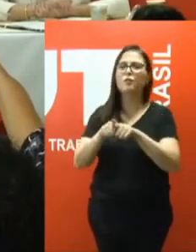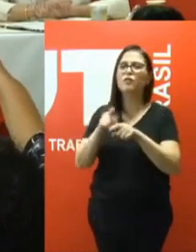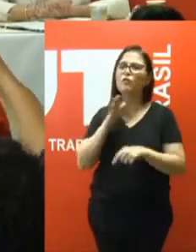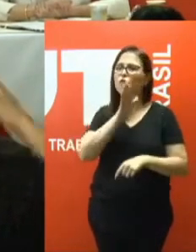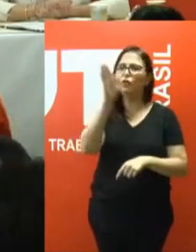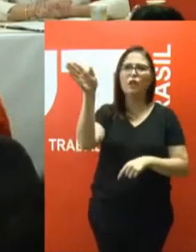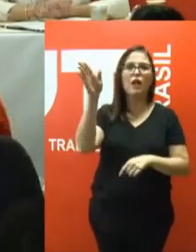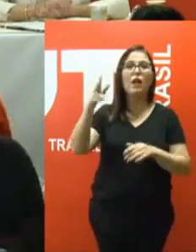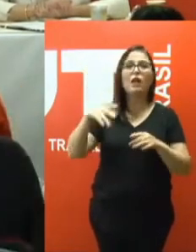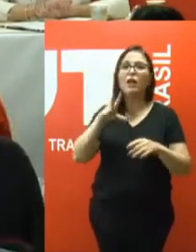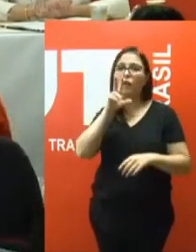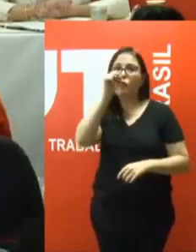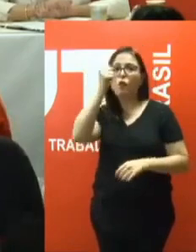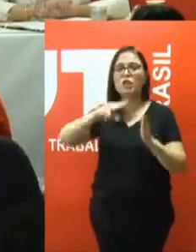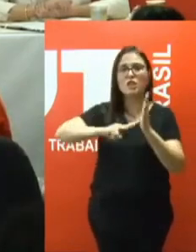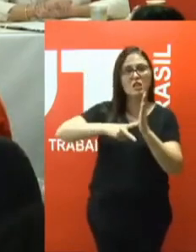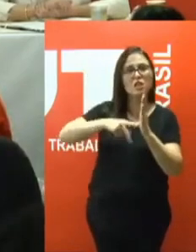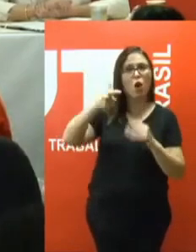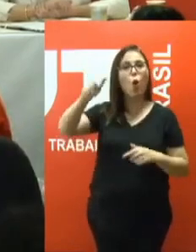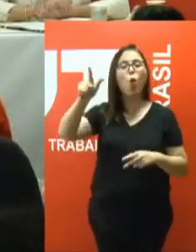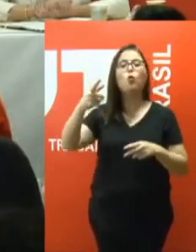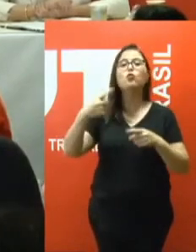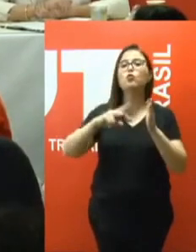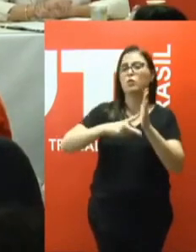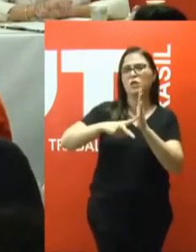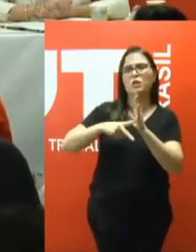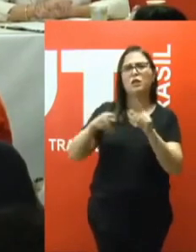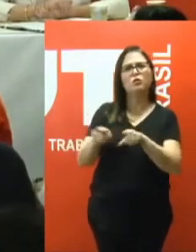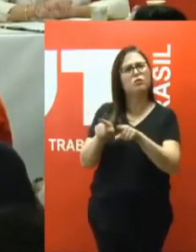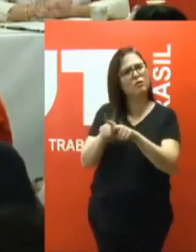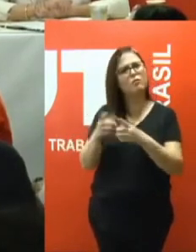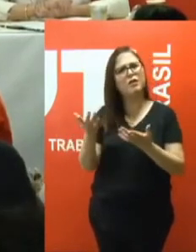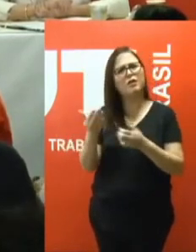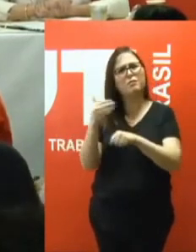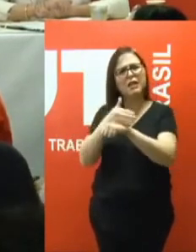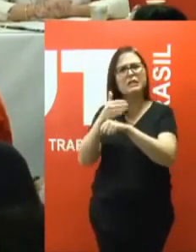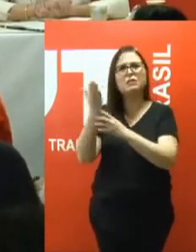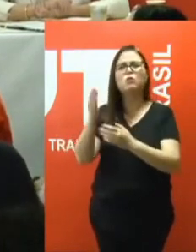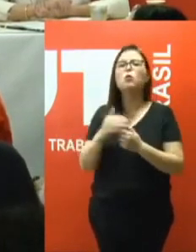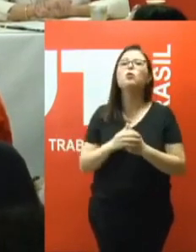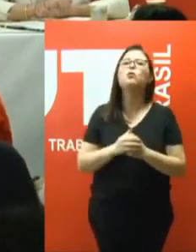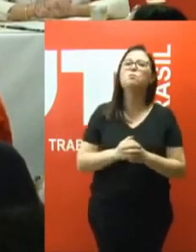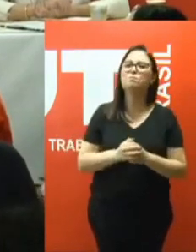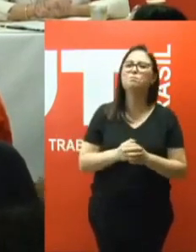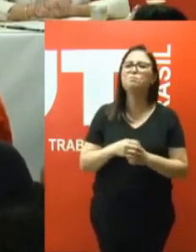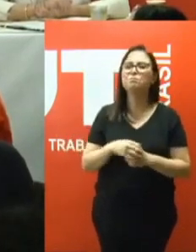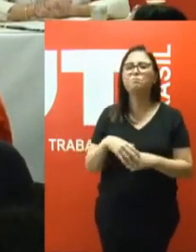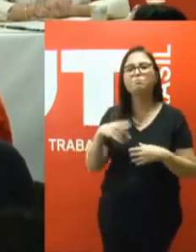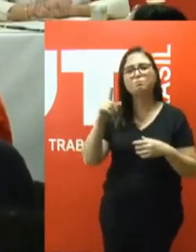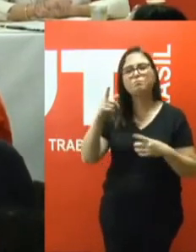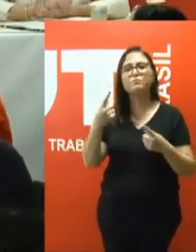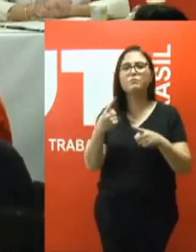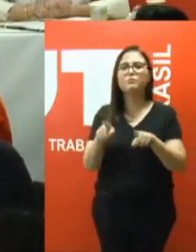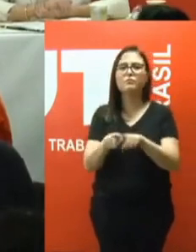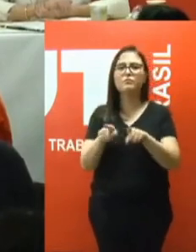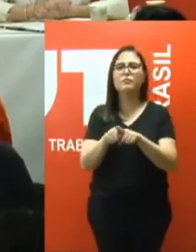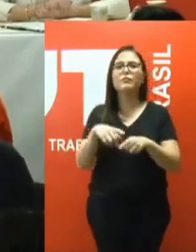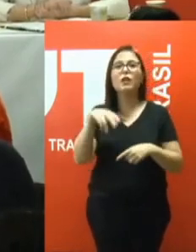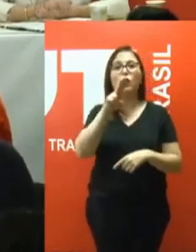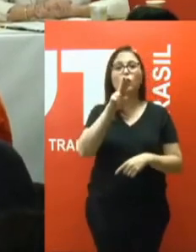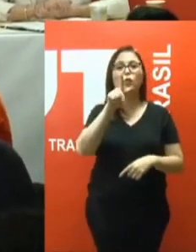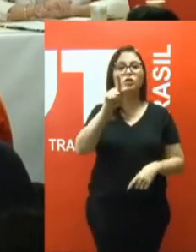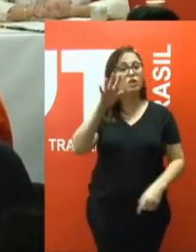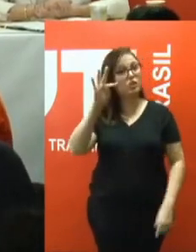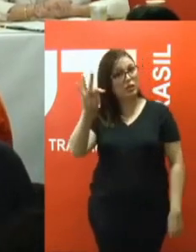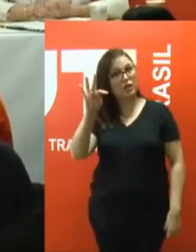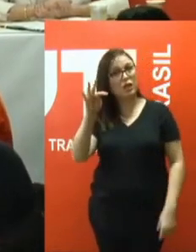né, prestigiou o congresso dos companheiros lá e foi muito importante. Tem uma reivindicação do Patá, viu, presidente? O senhor também ir na OGT, vamos ver